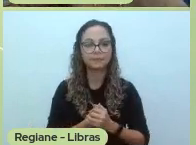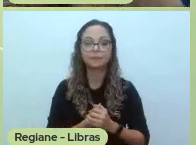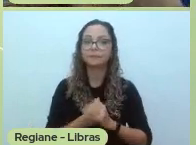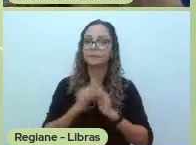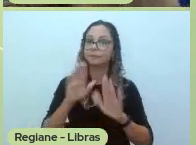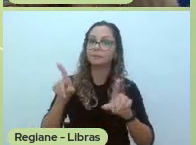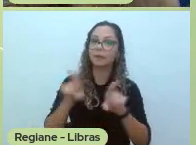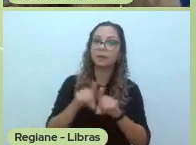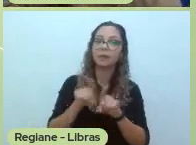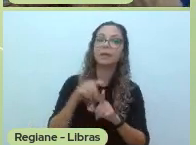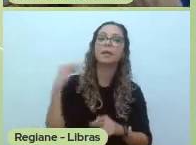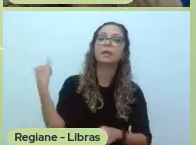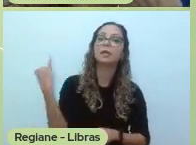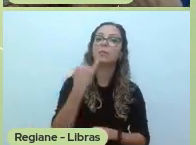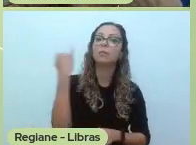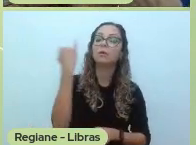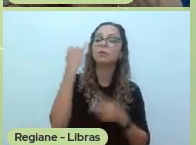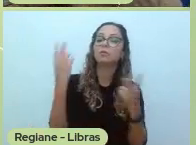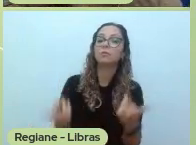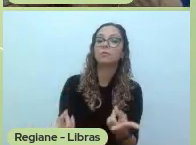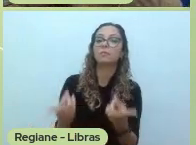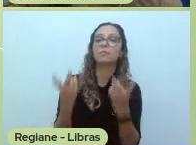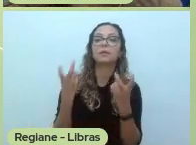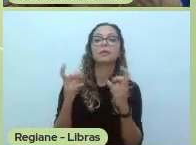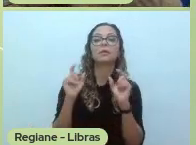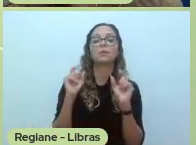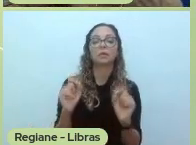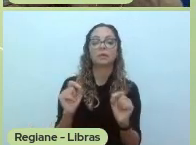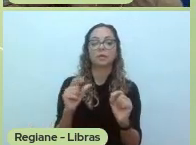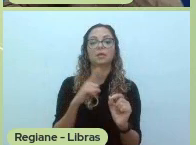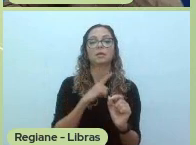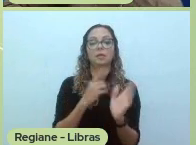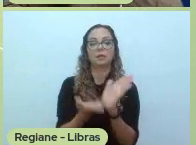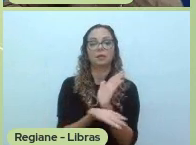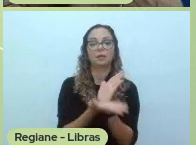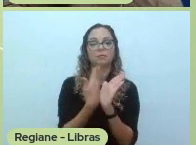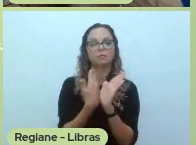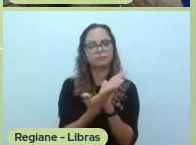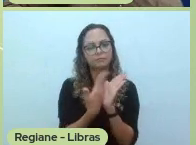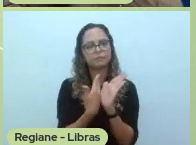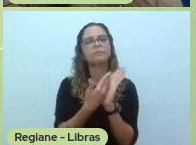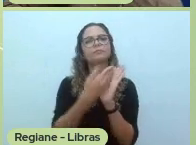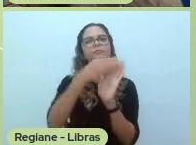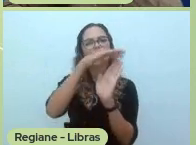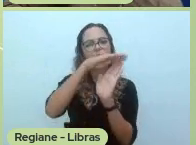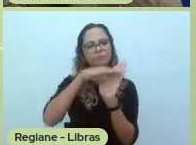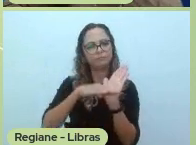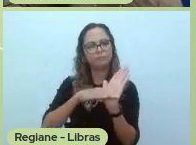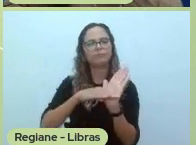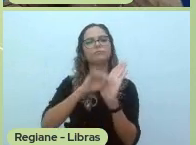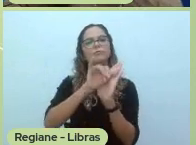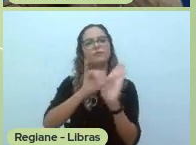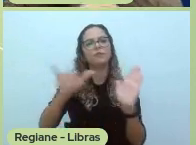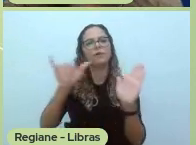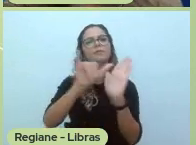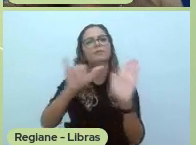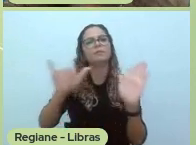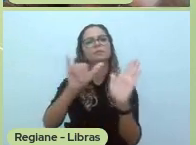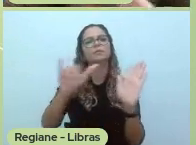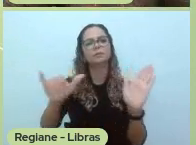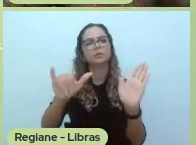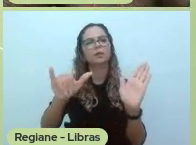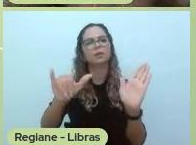acontecer são as cartilhas antirracistas, que é para que a gente comece a perceber no dia a dia,